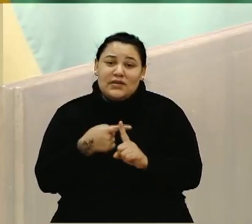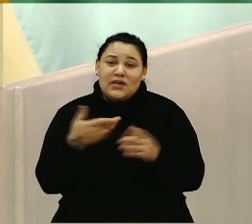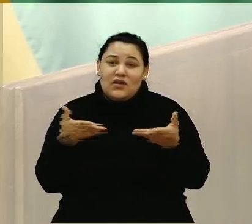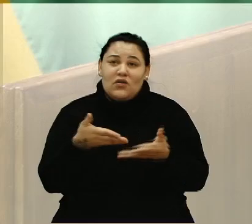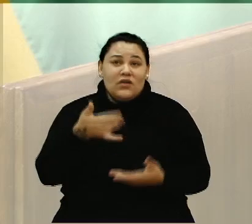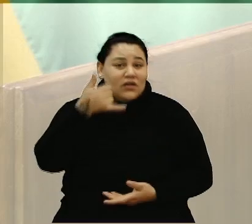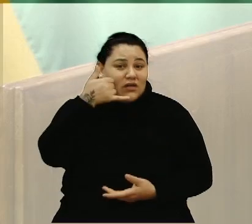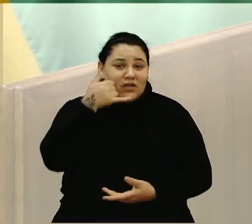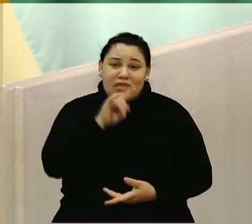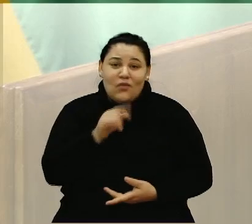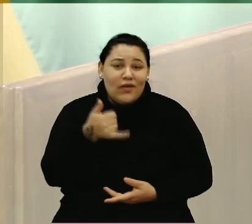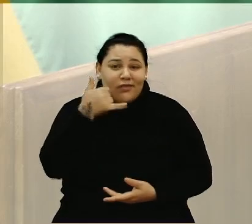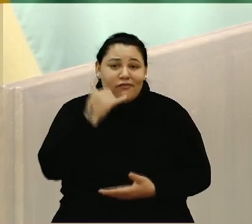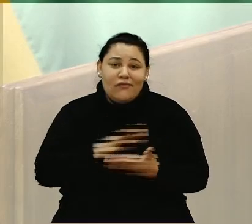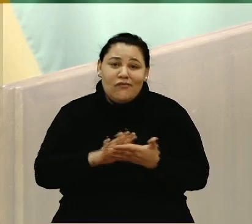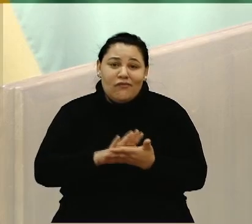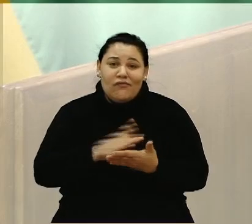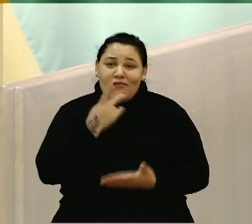celular.